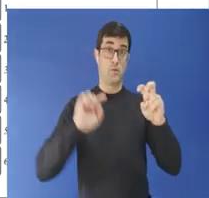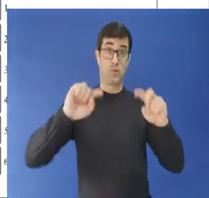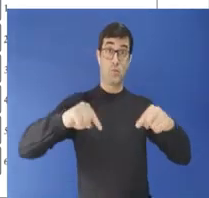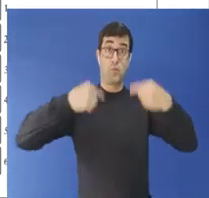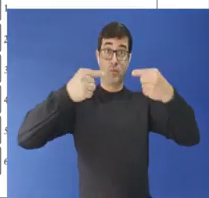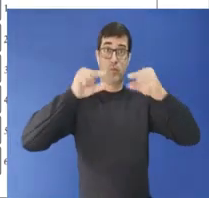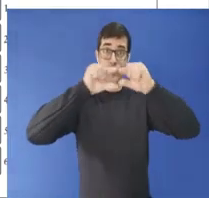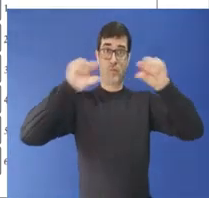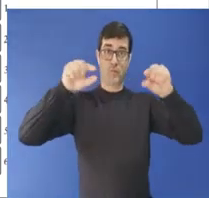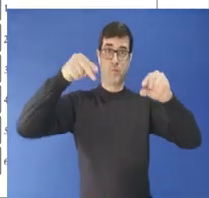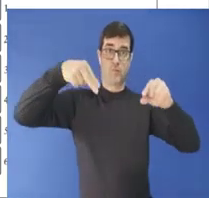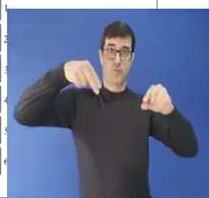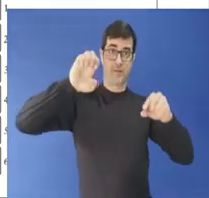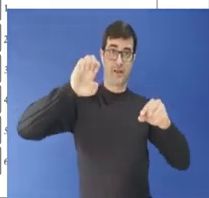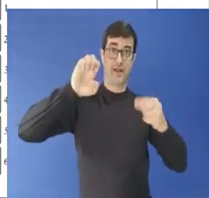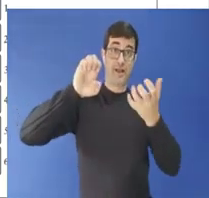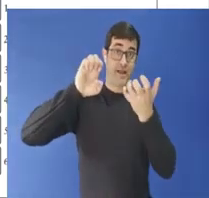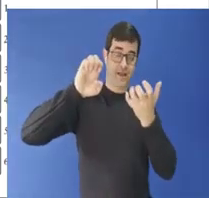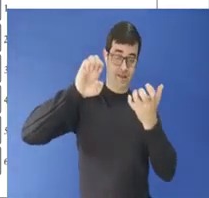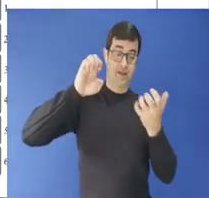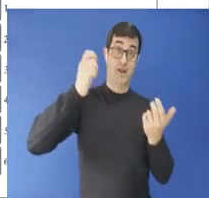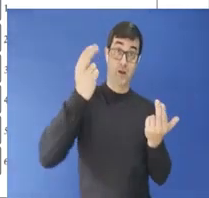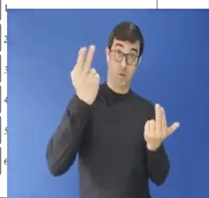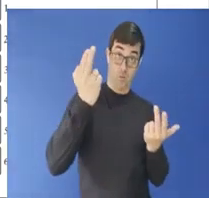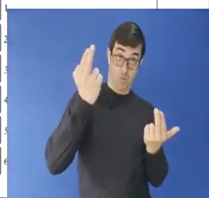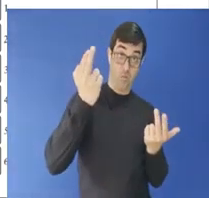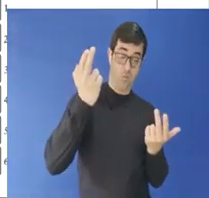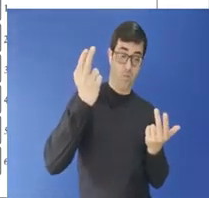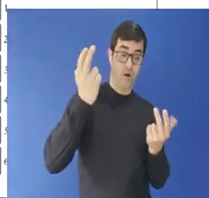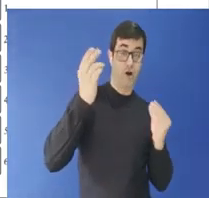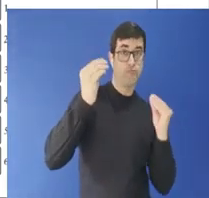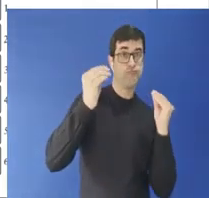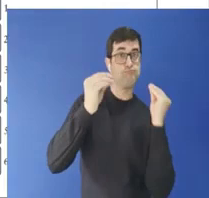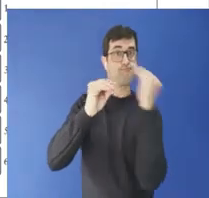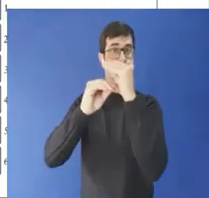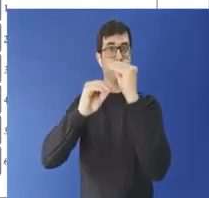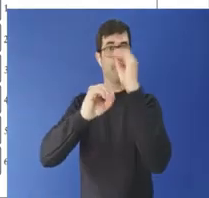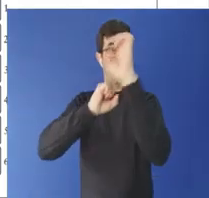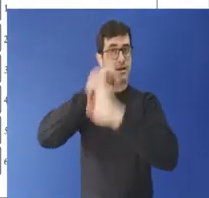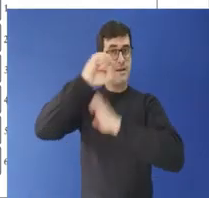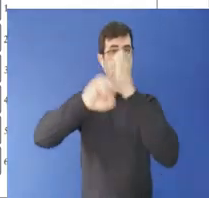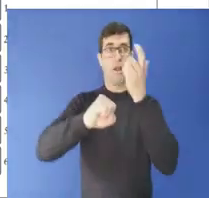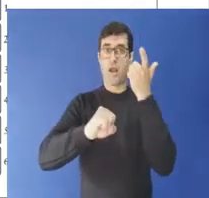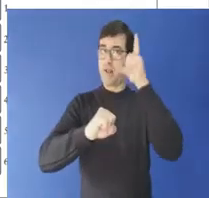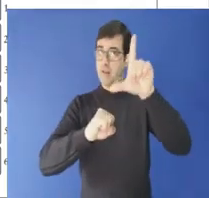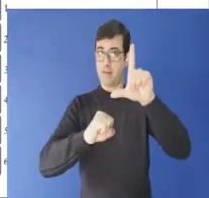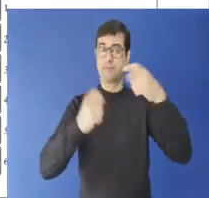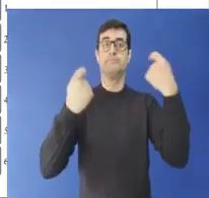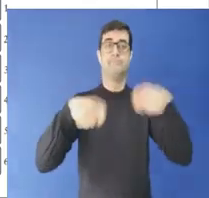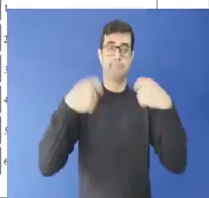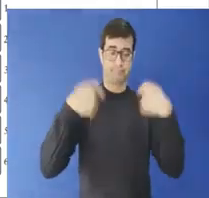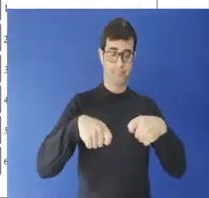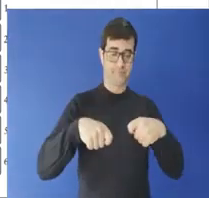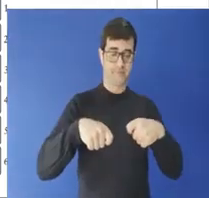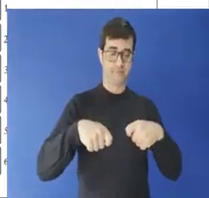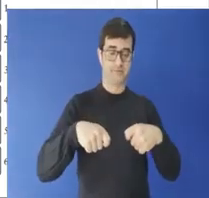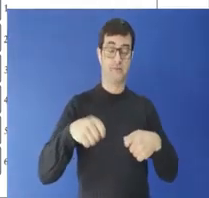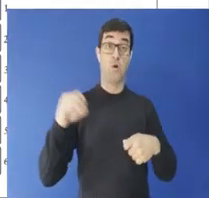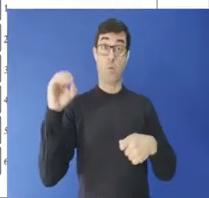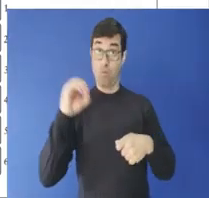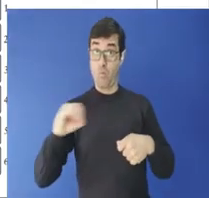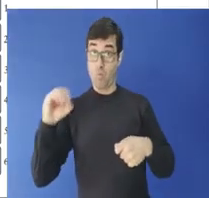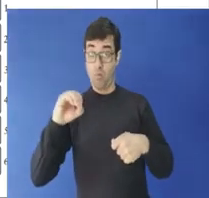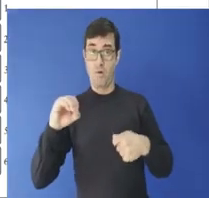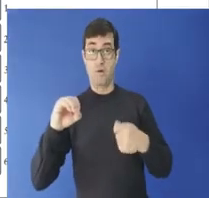com 2p6, que nem o neônio. Neste caso do oxigênio, para ele atingir essa mesma configuração,